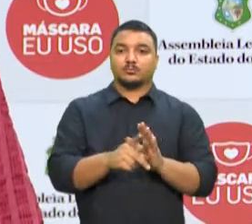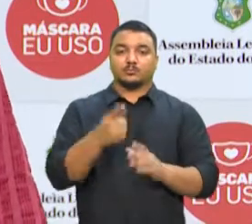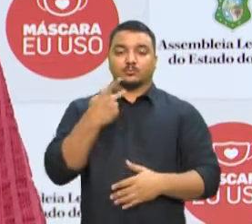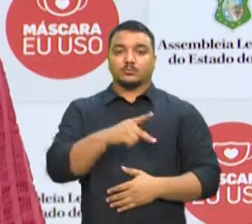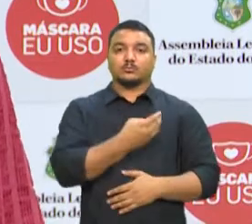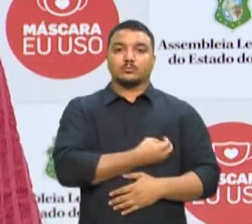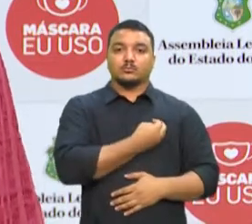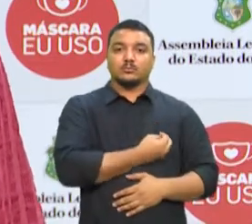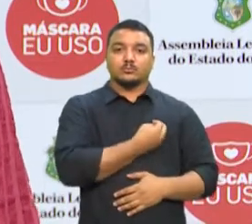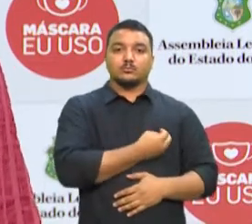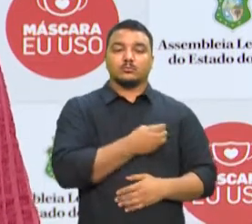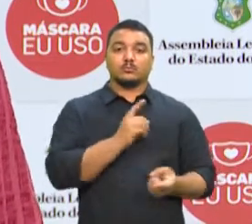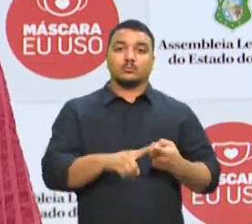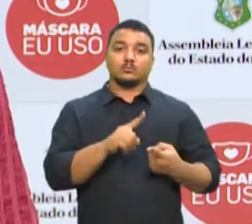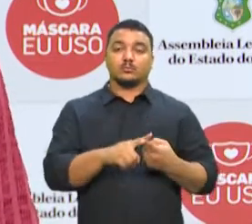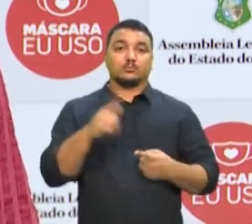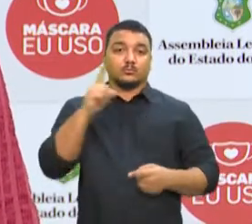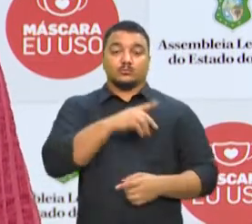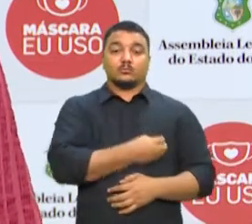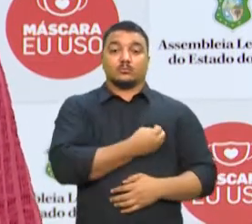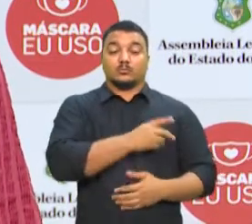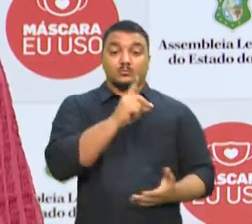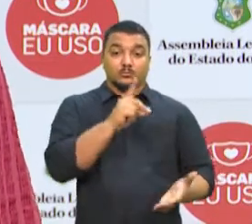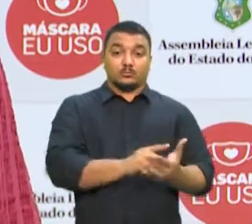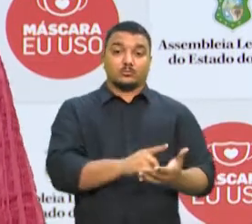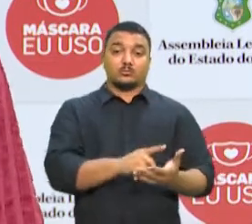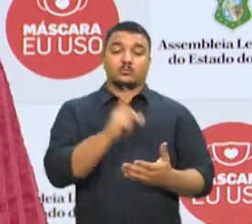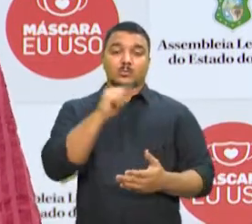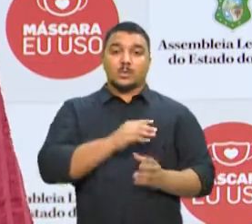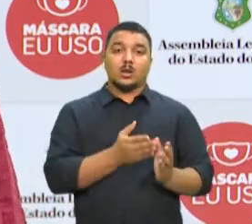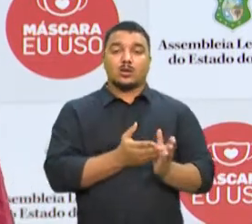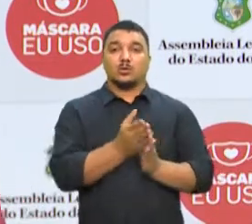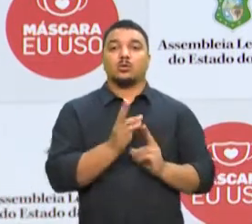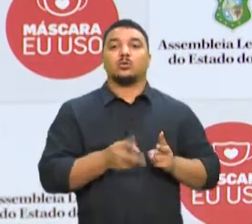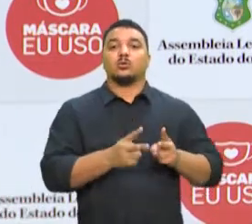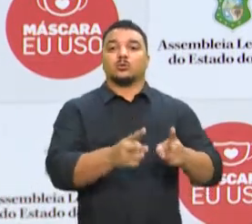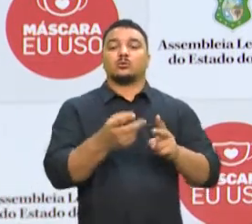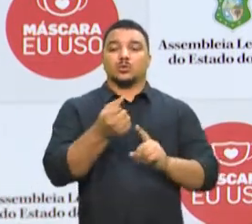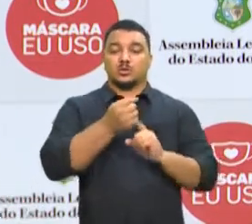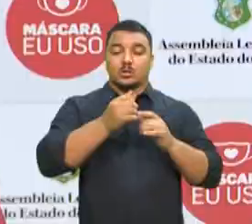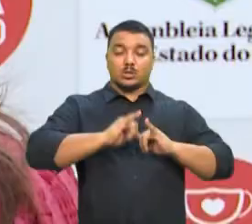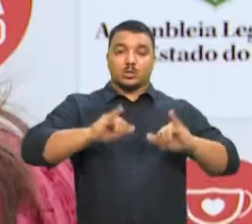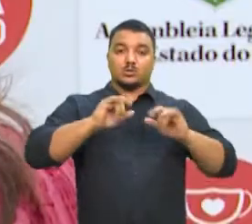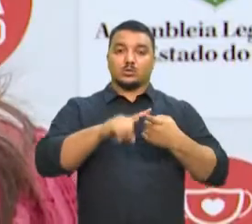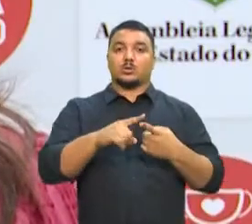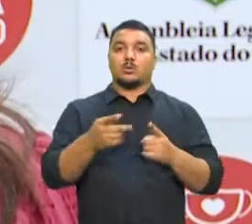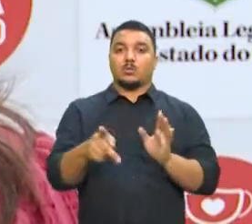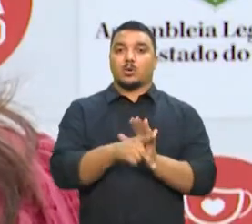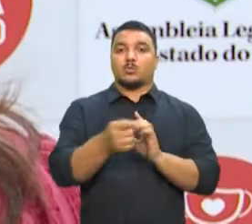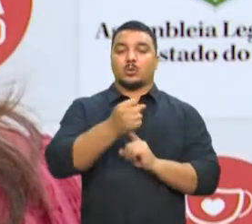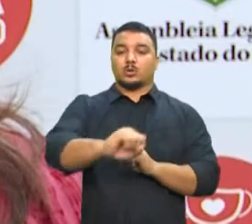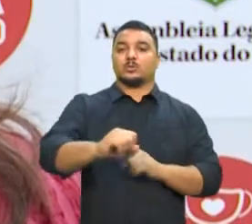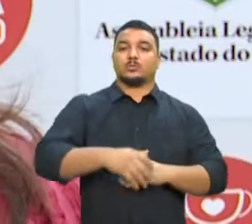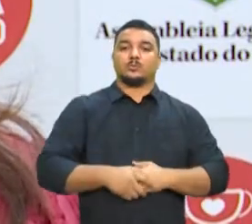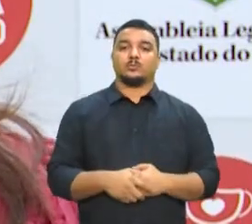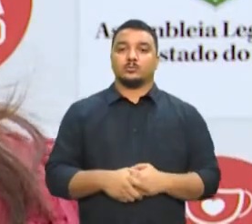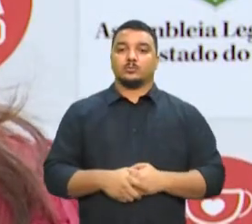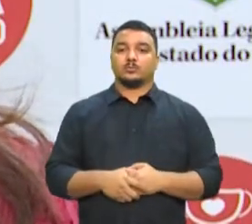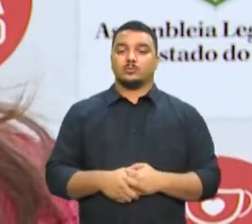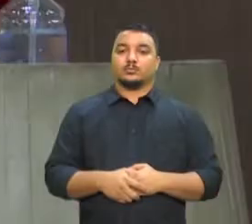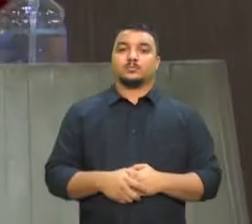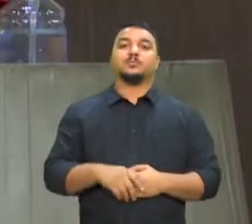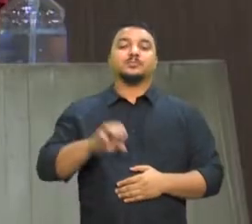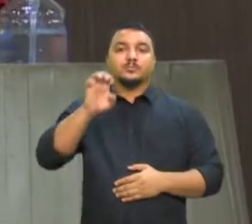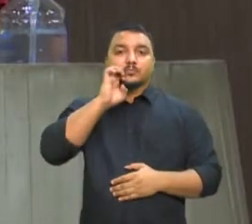de conseguirem, de fato, estabelecer aí denúncia e ter uma rede de proteção. Érica Amorim também anunciou